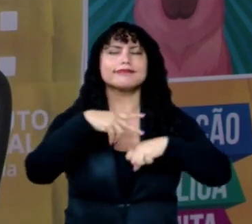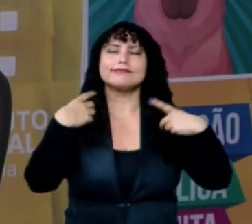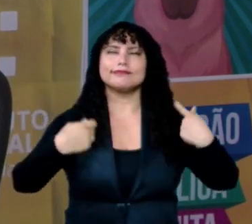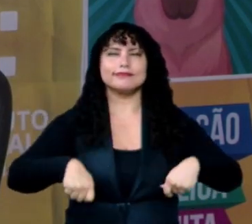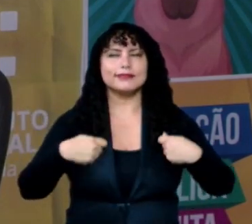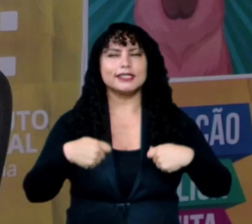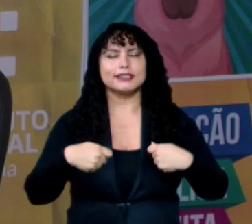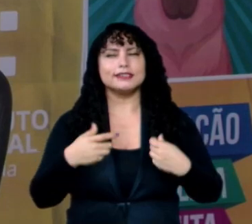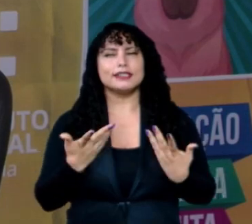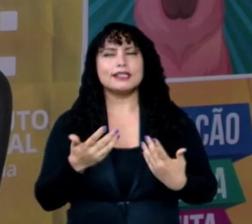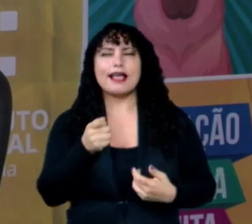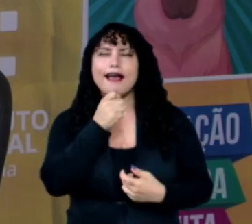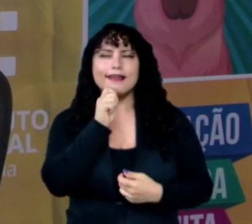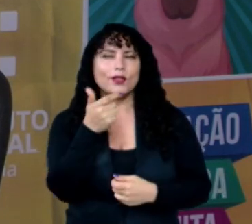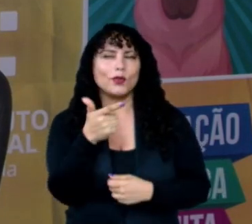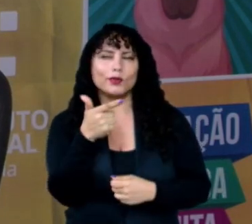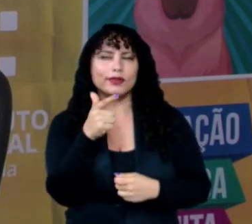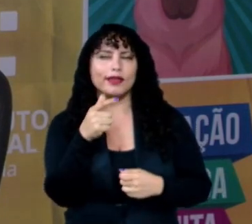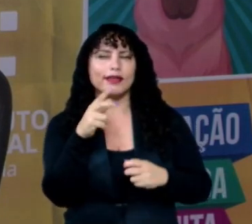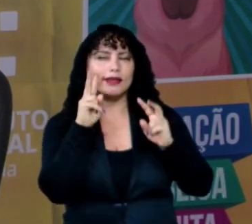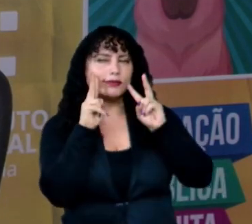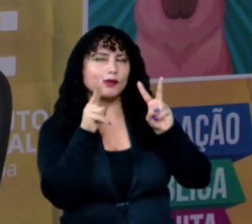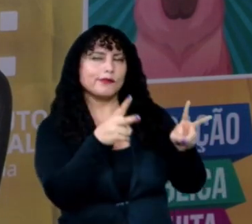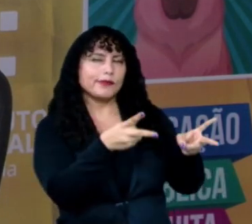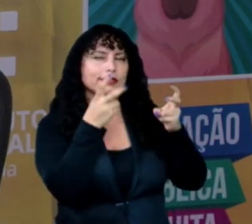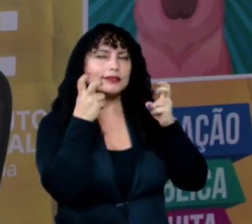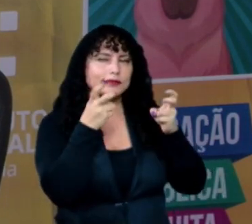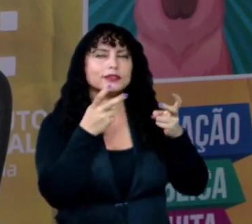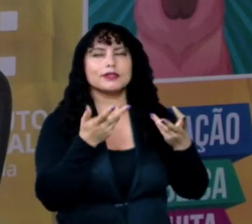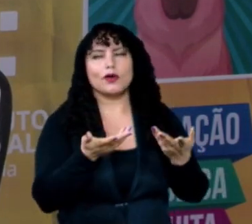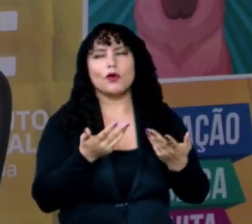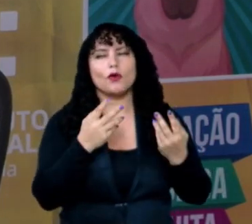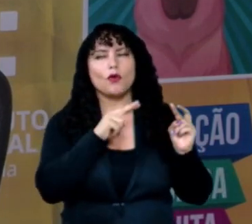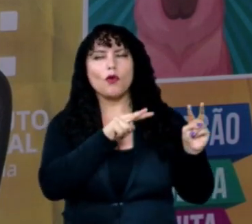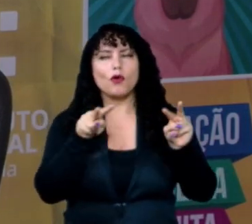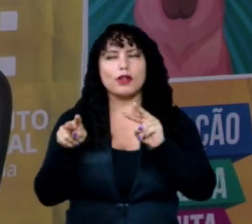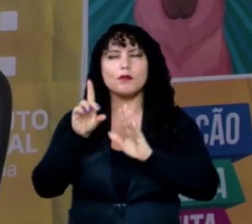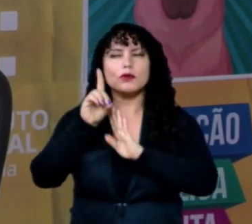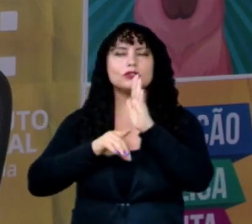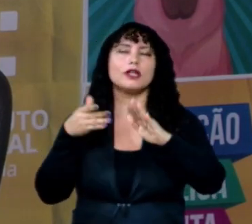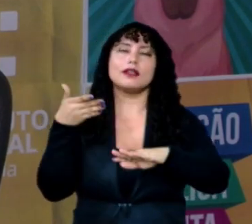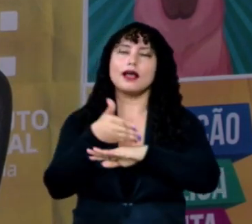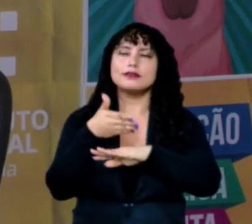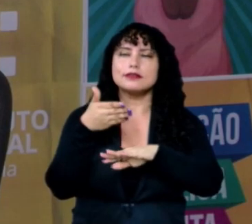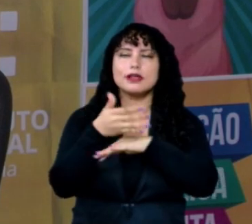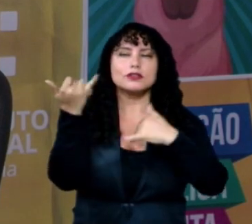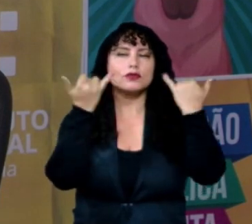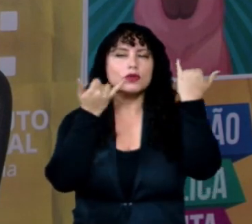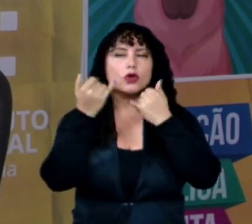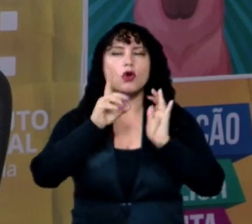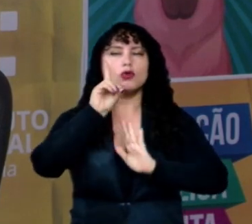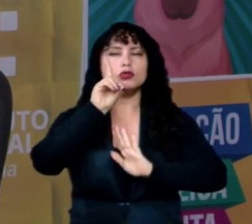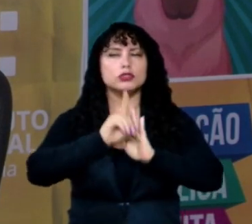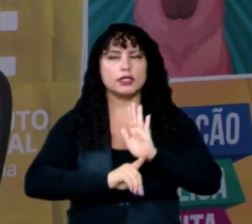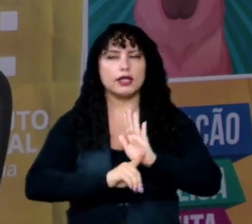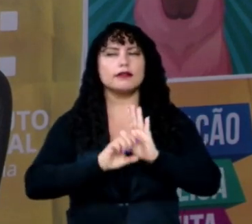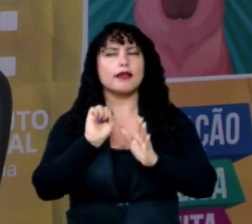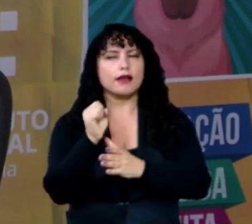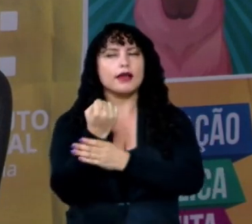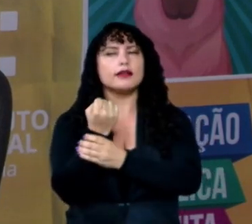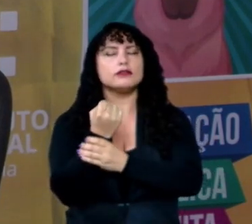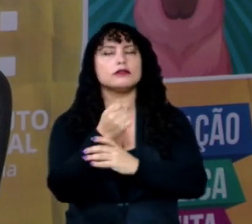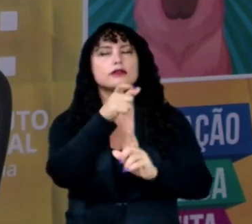deveriam, se ainda não tem esse olhar, deveriam ter esse olhar para o direito ao acesso à informação como um direito que deve ser garantido